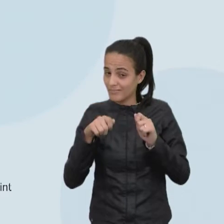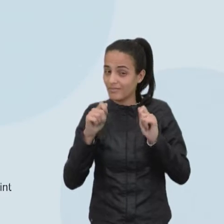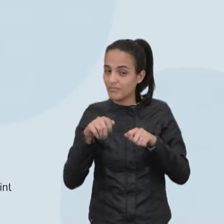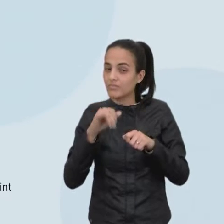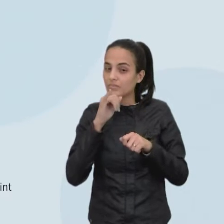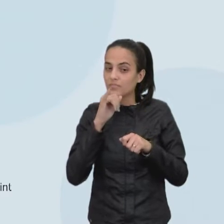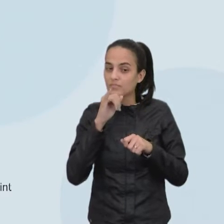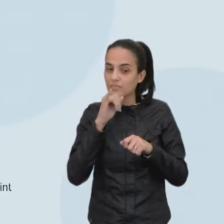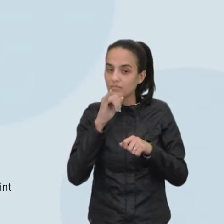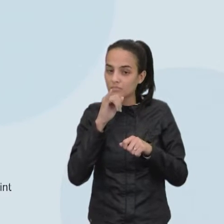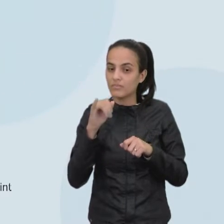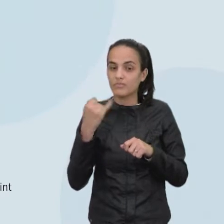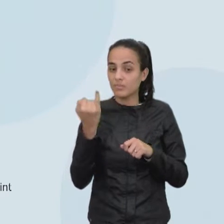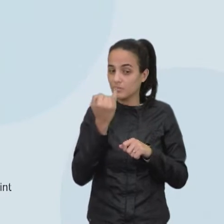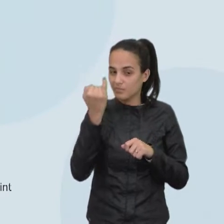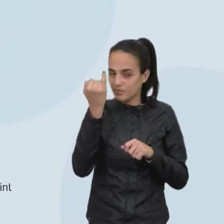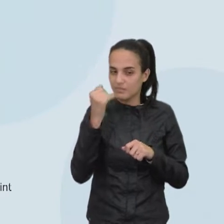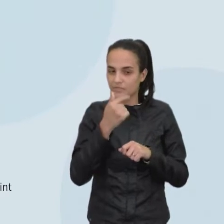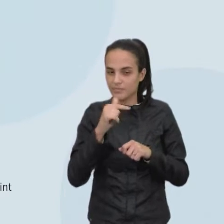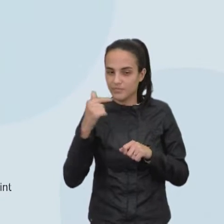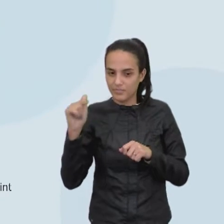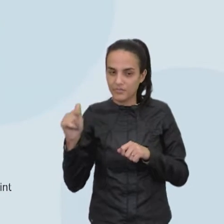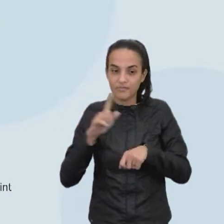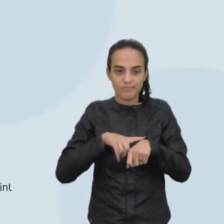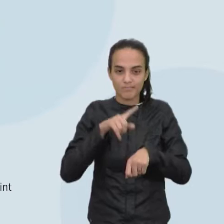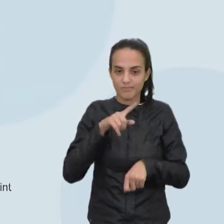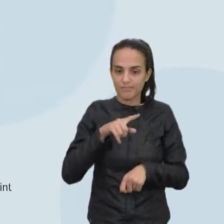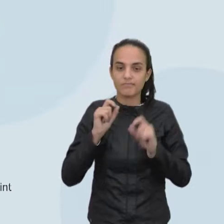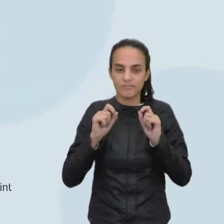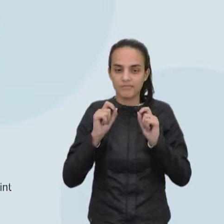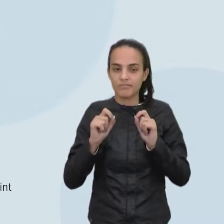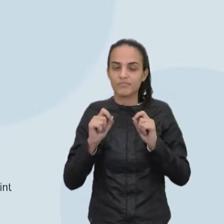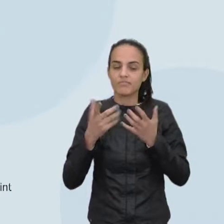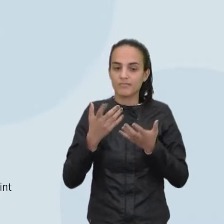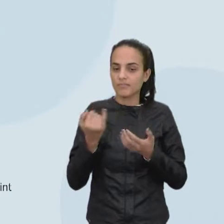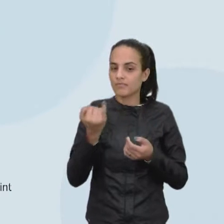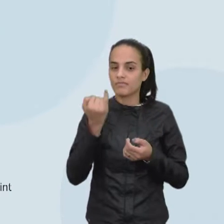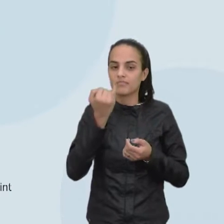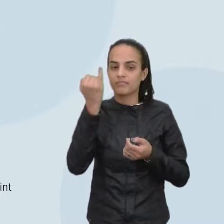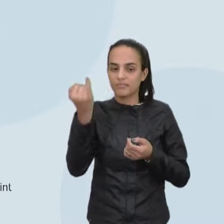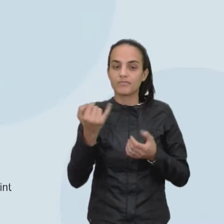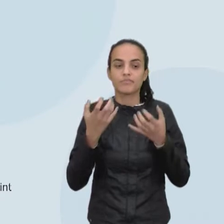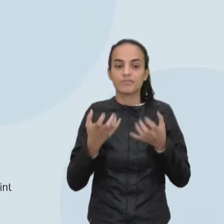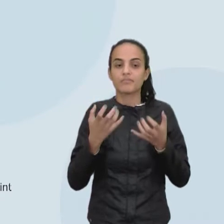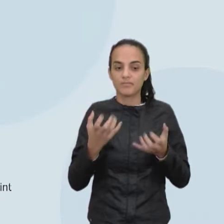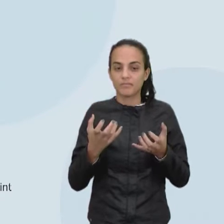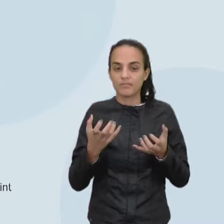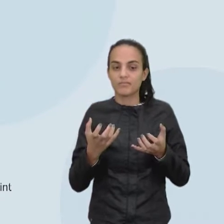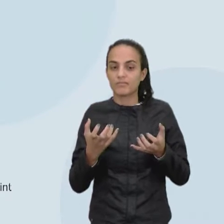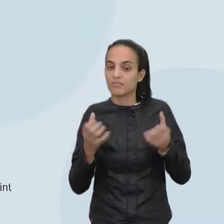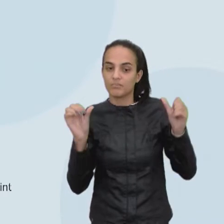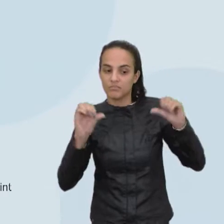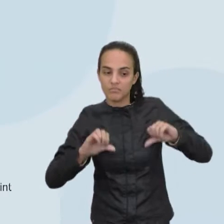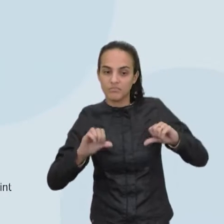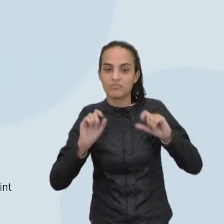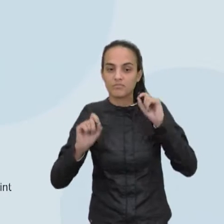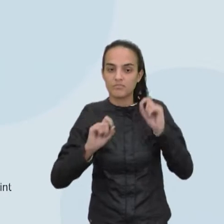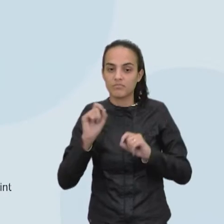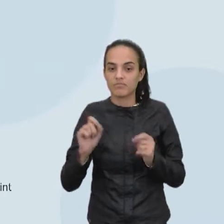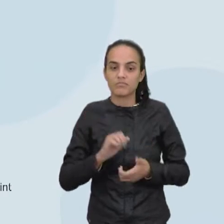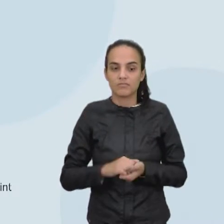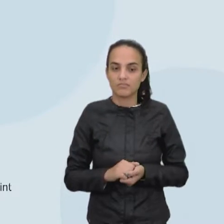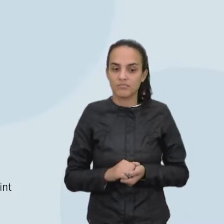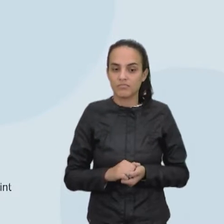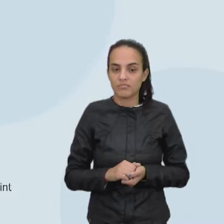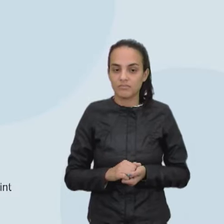que algo é irrelevante, está automaticamente conferindo relevância para o que quer desqualificar. O irrelevante